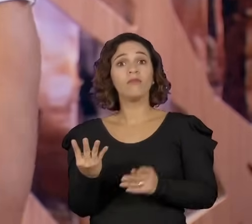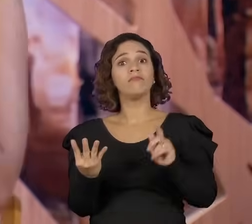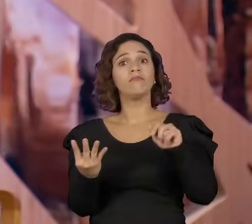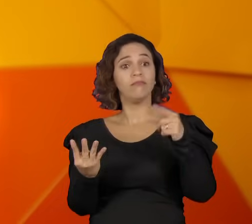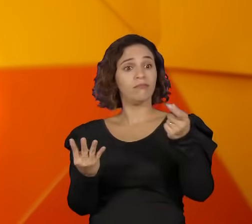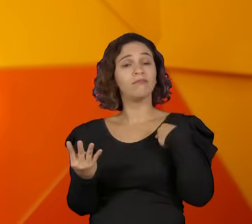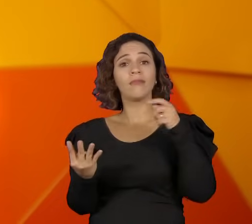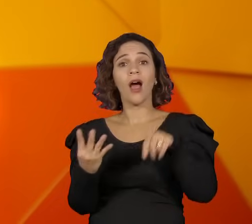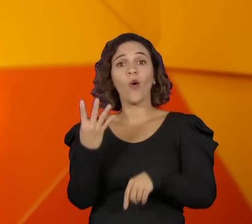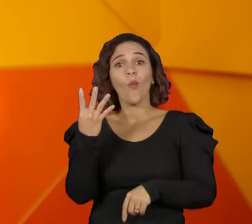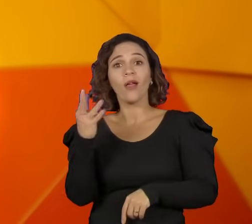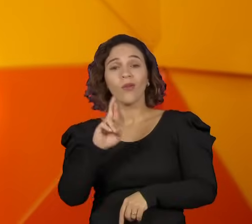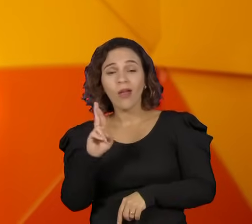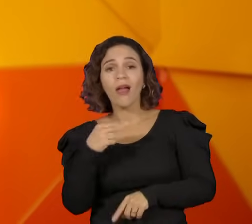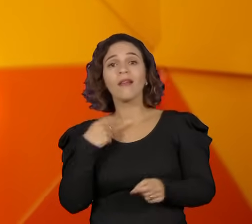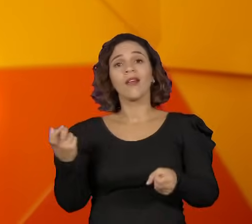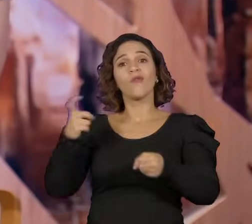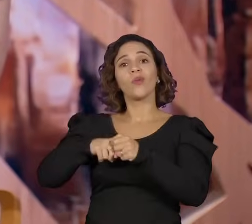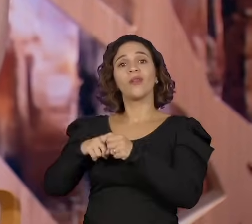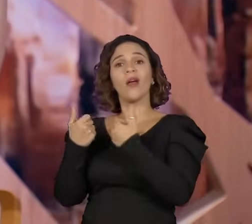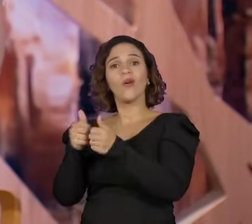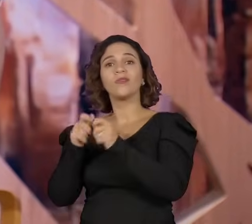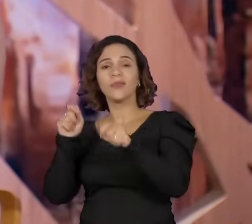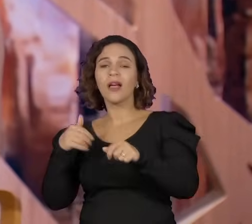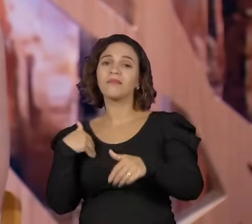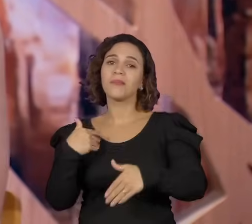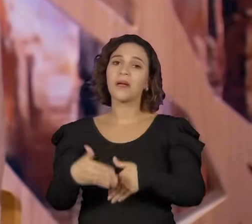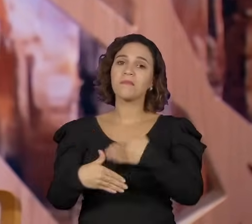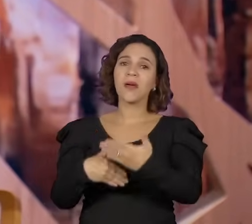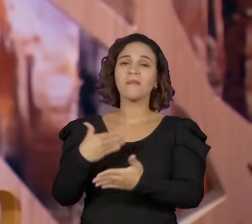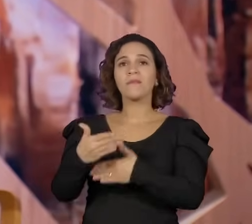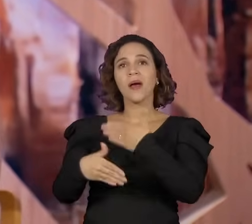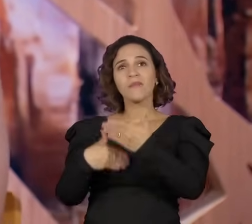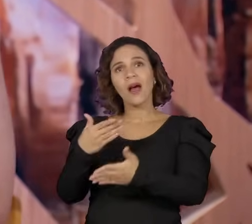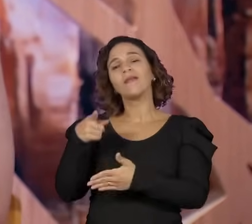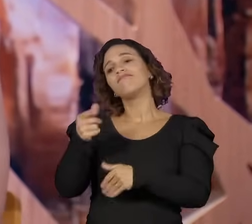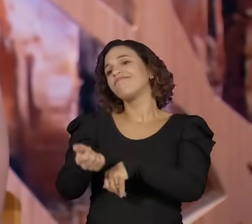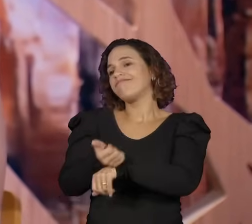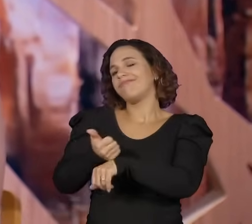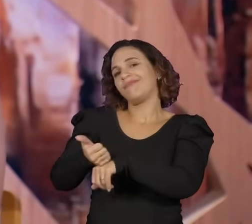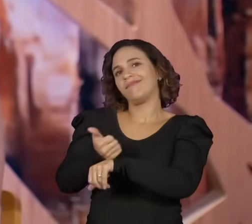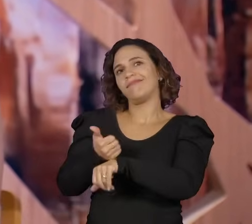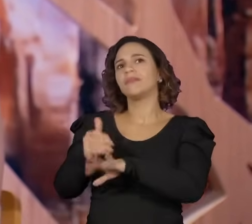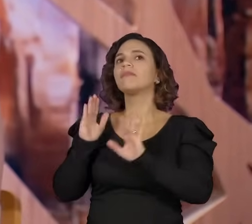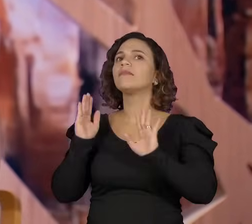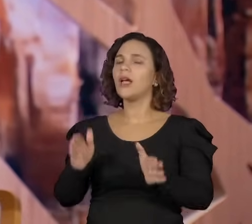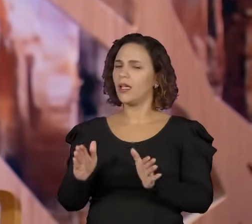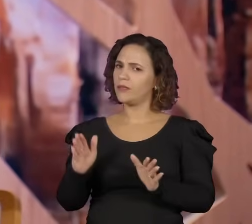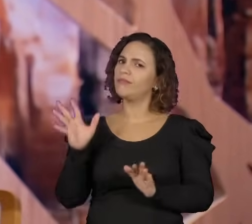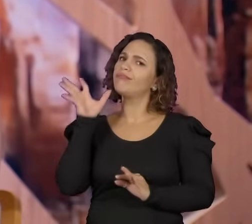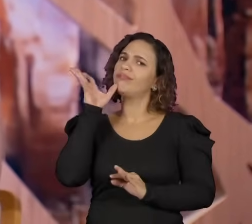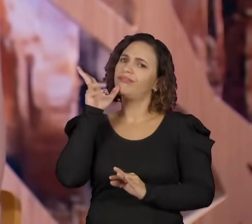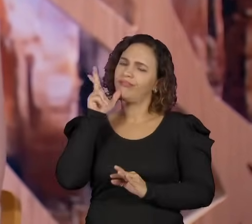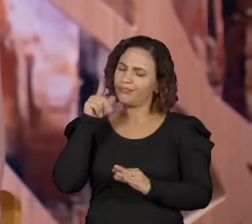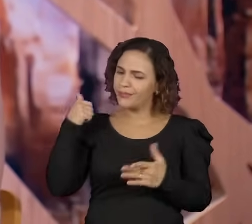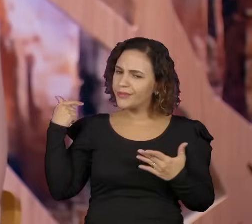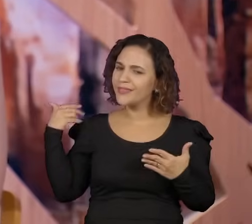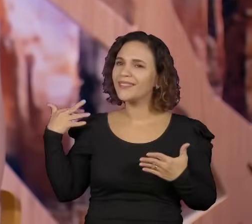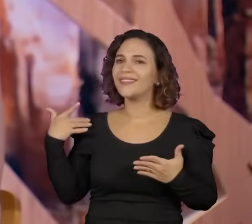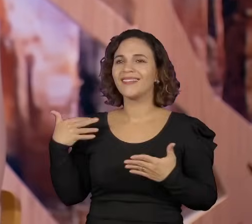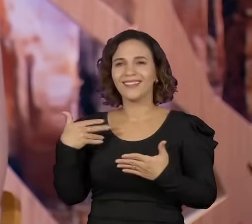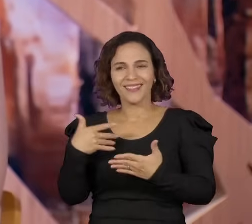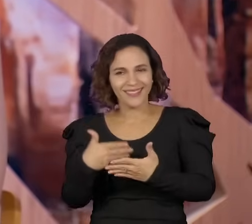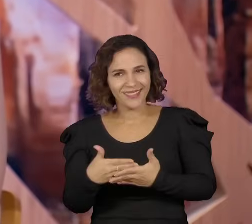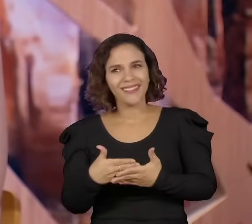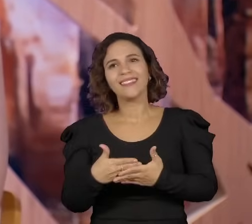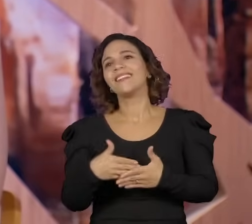ônibus. E assim foi indo. E aí foi indo. Fez disso sua profissão. Foi fazendo disso minha profissão, mas foi uma longa caminhada, foi